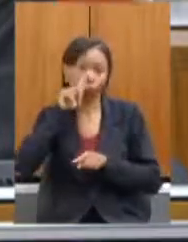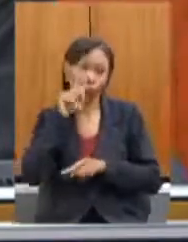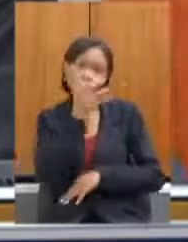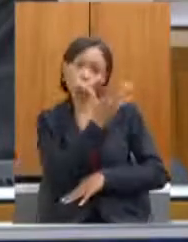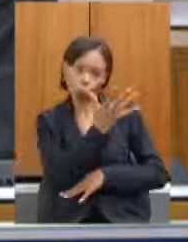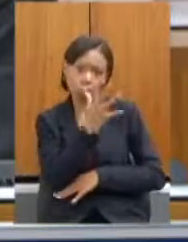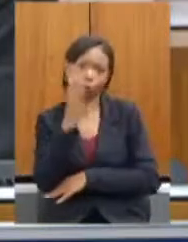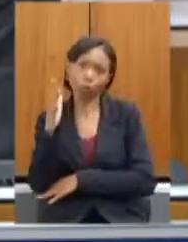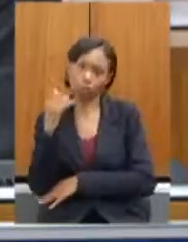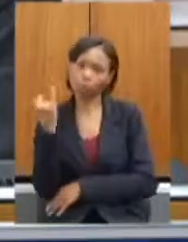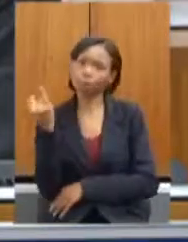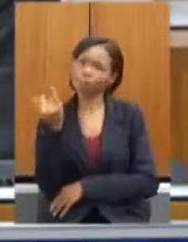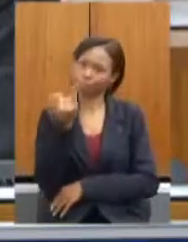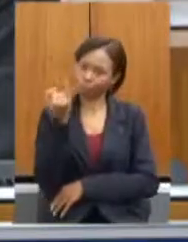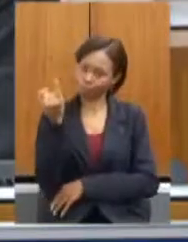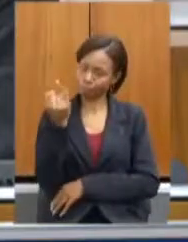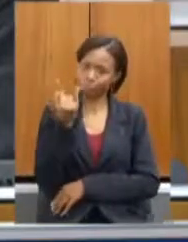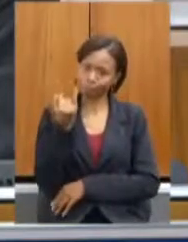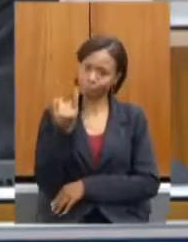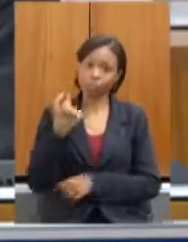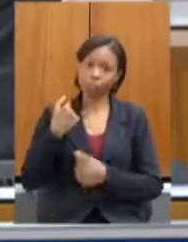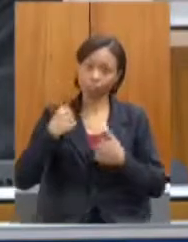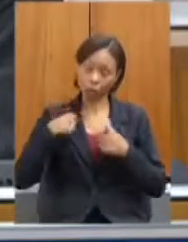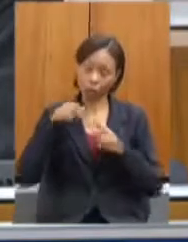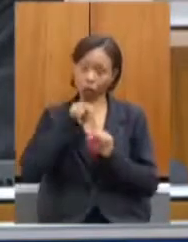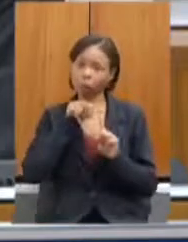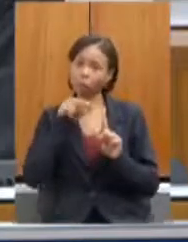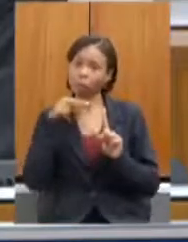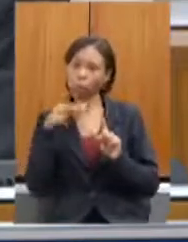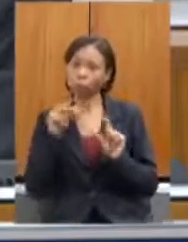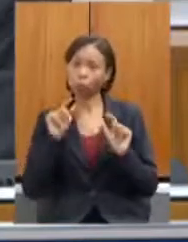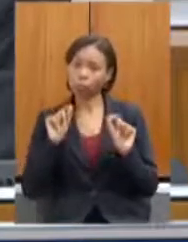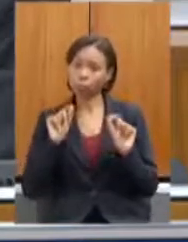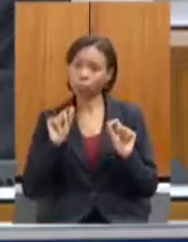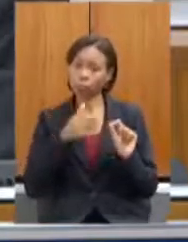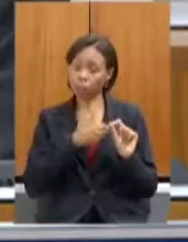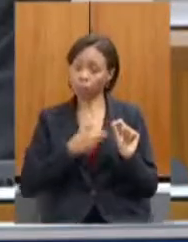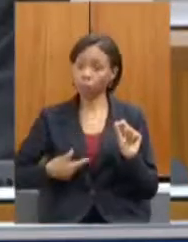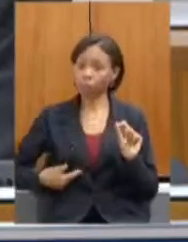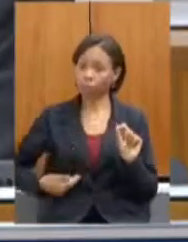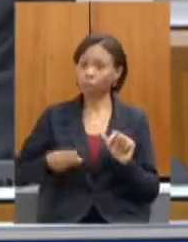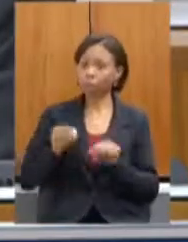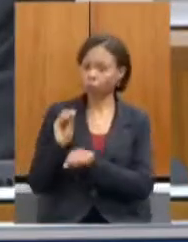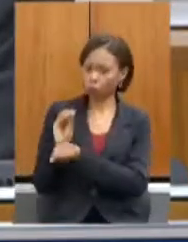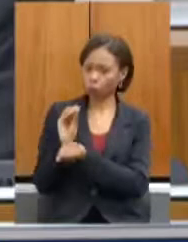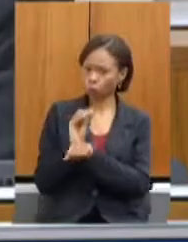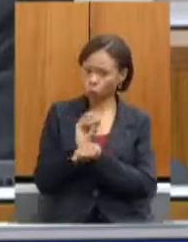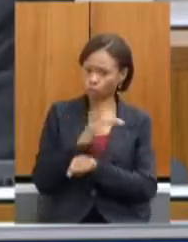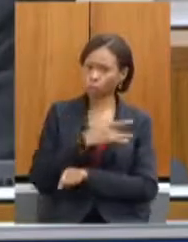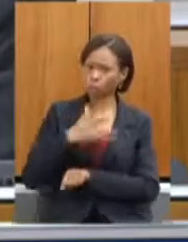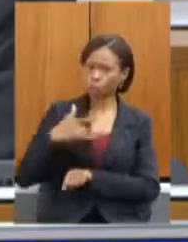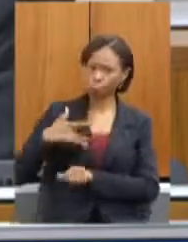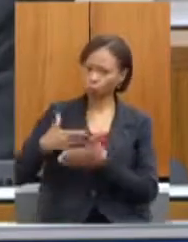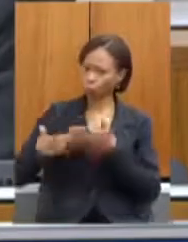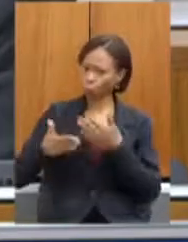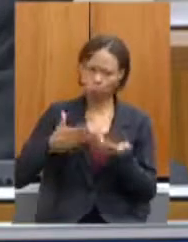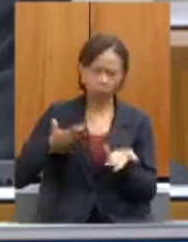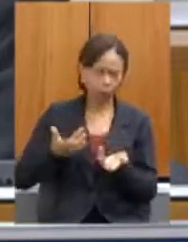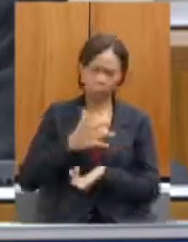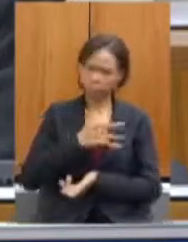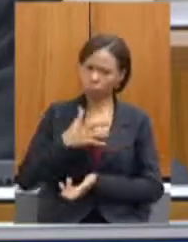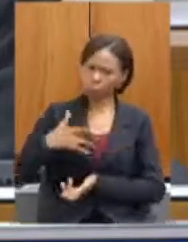eu tenho uma visão que esse muito do que o Estado faz é cuidar da saúde como toda a saúde do sentido psicológico